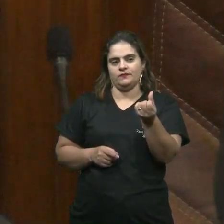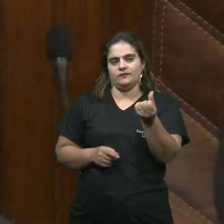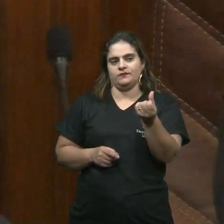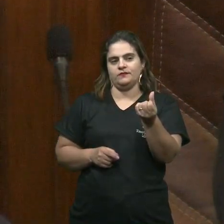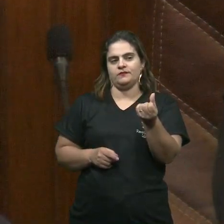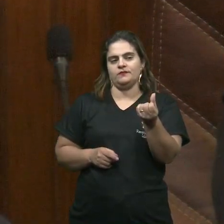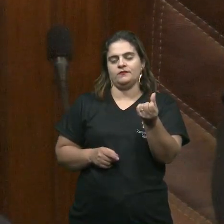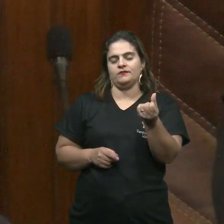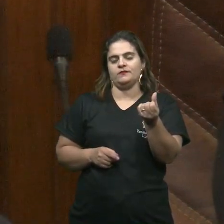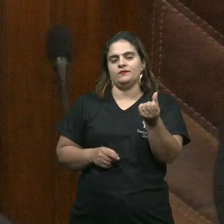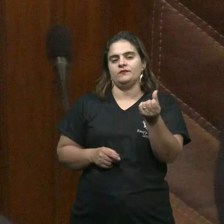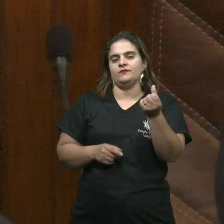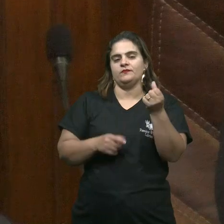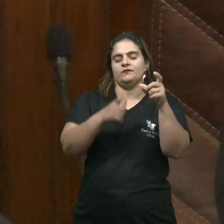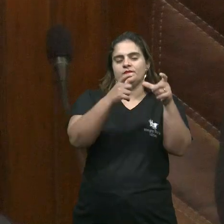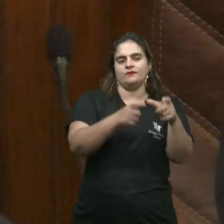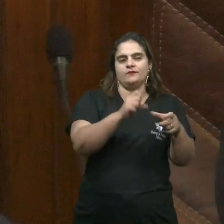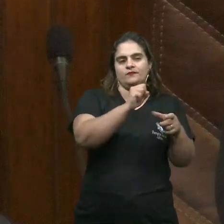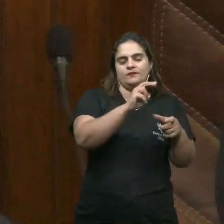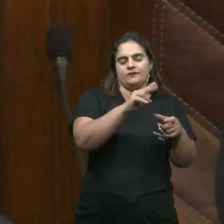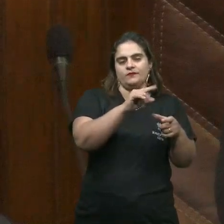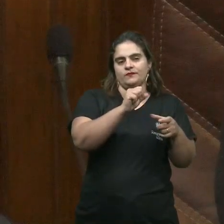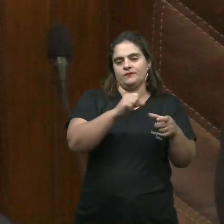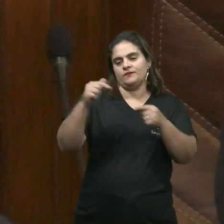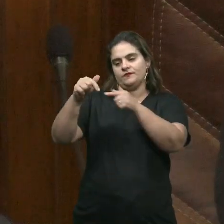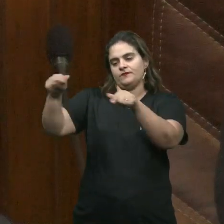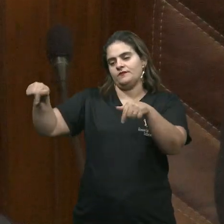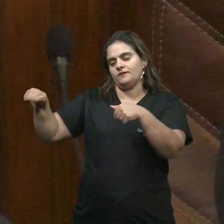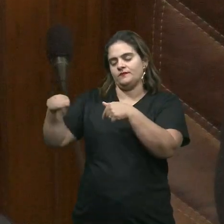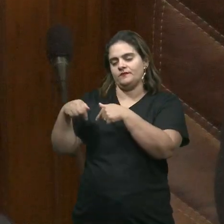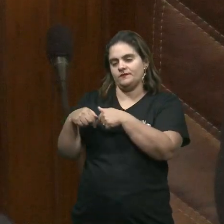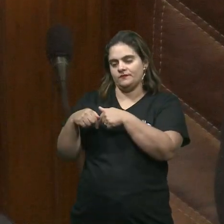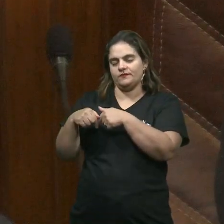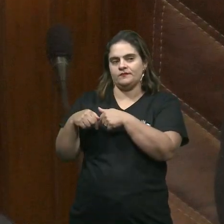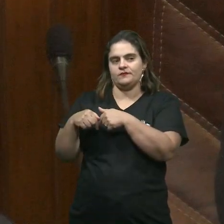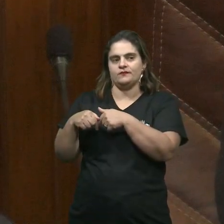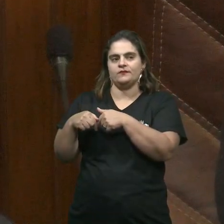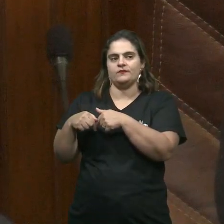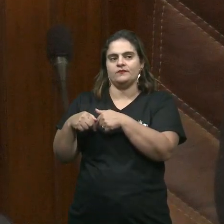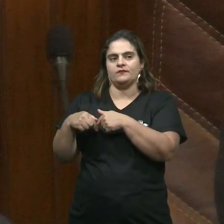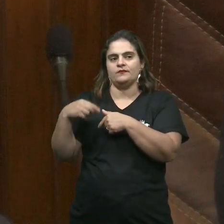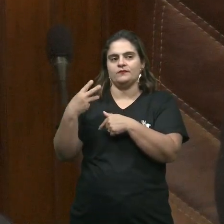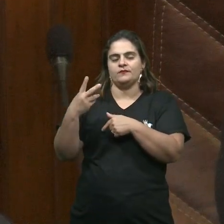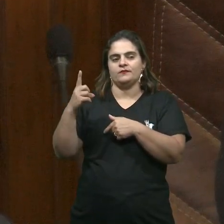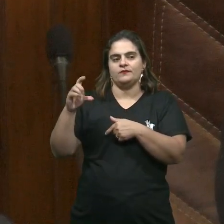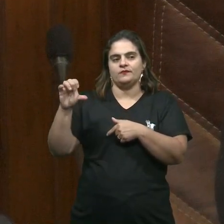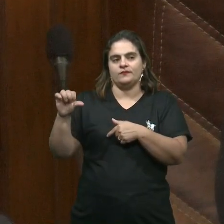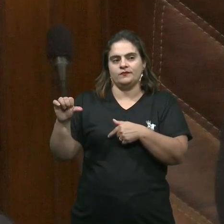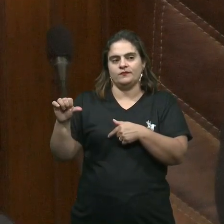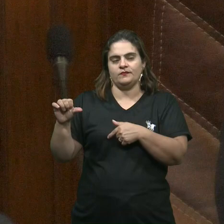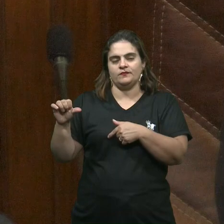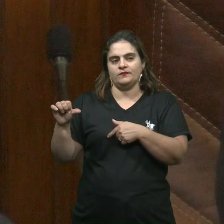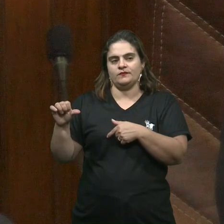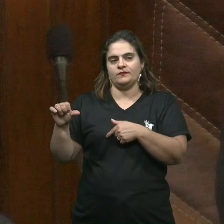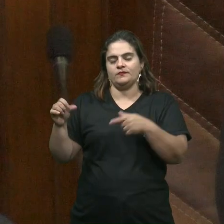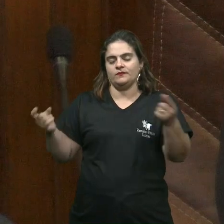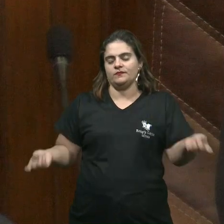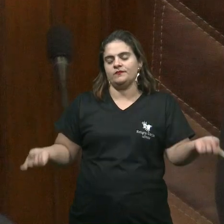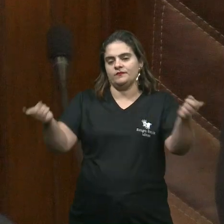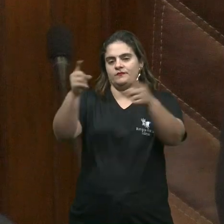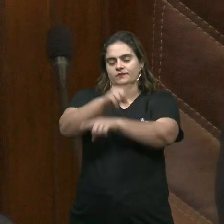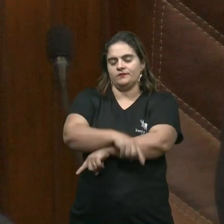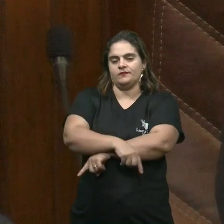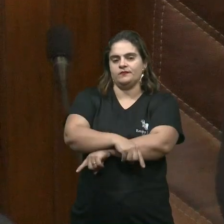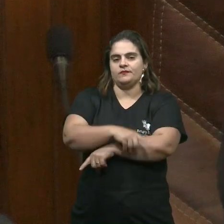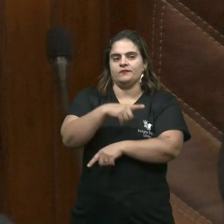m², localizado no bairro Souza e autoriza sua permuta pelo lote 16 da quadra nº 2, medindo 319 m², localizado no bairro Mirand, de propriedade de